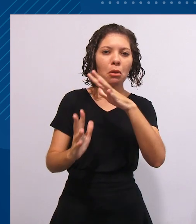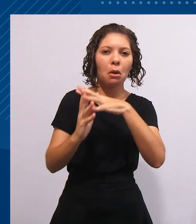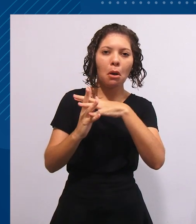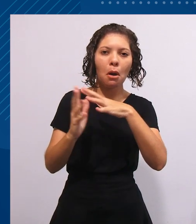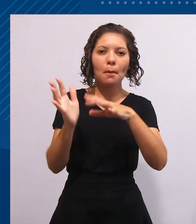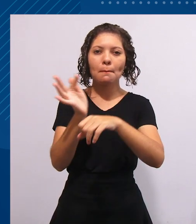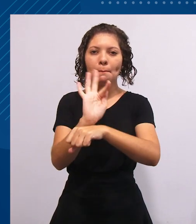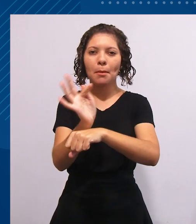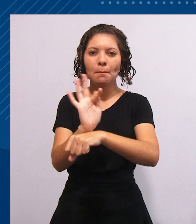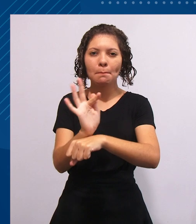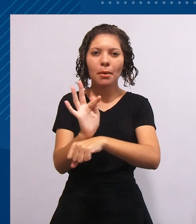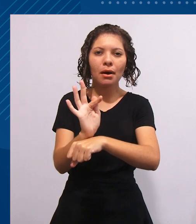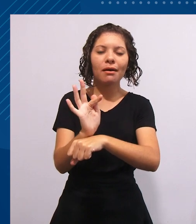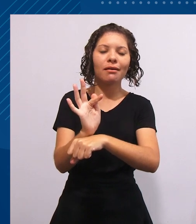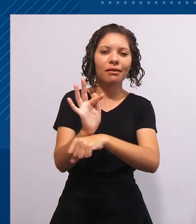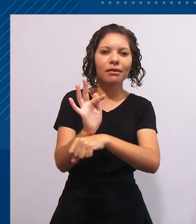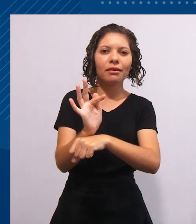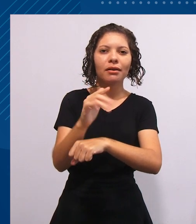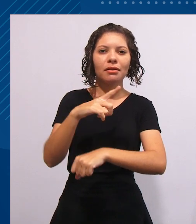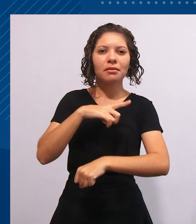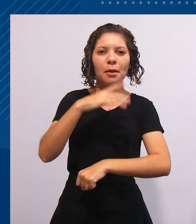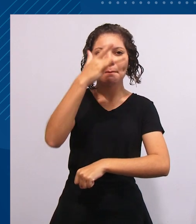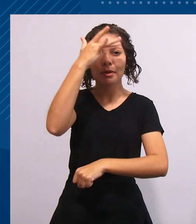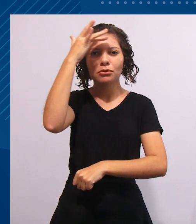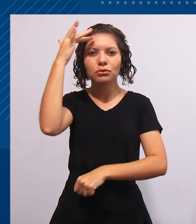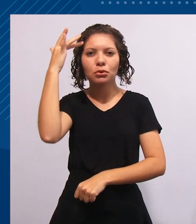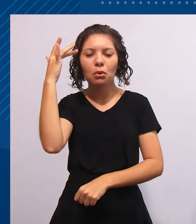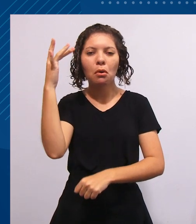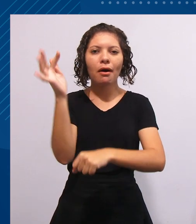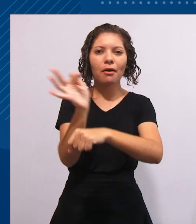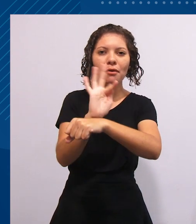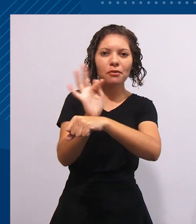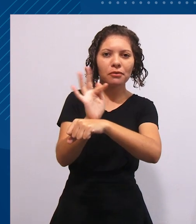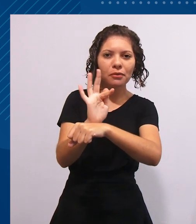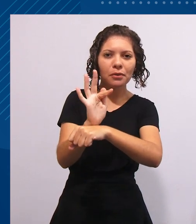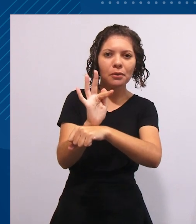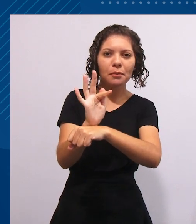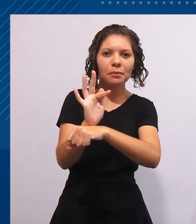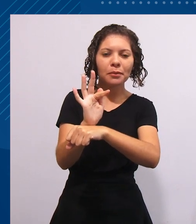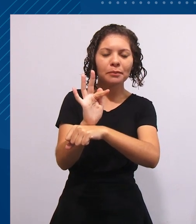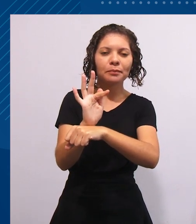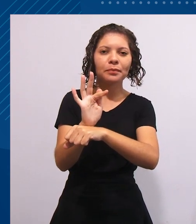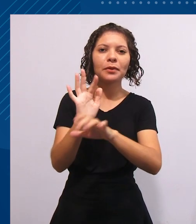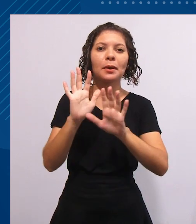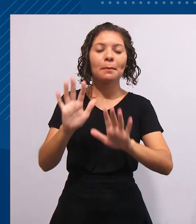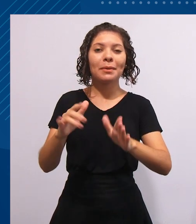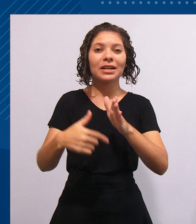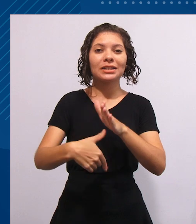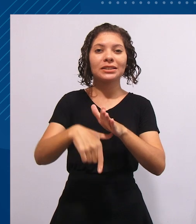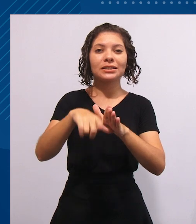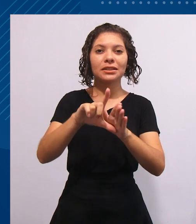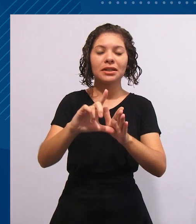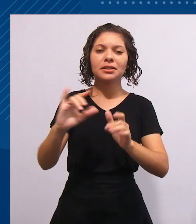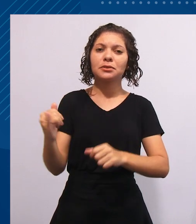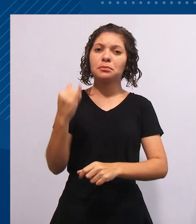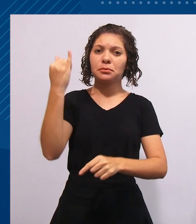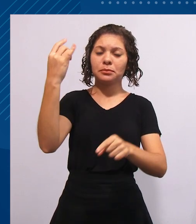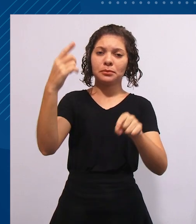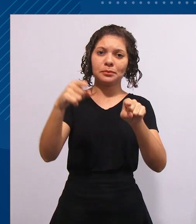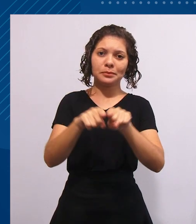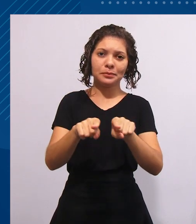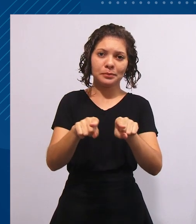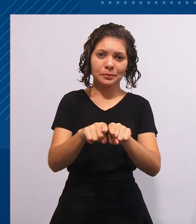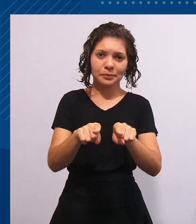povo lindo com certeza é a referência que nossas estudantes nossos estudantes acabam tendo até porque